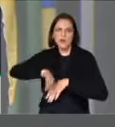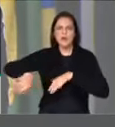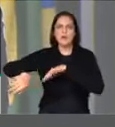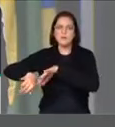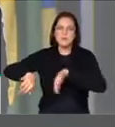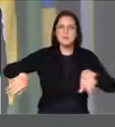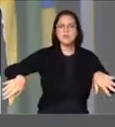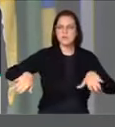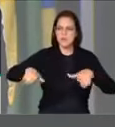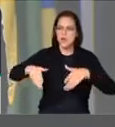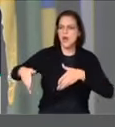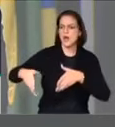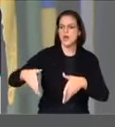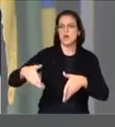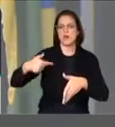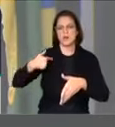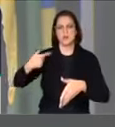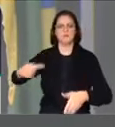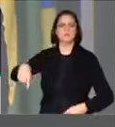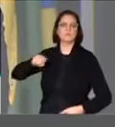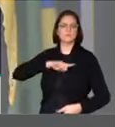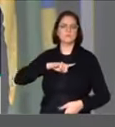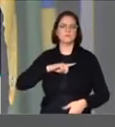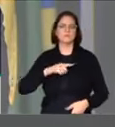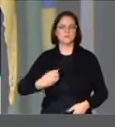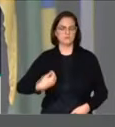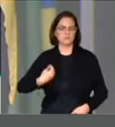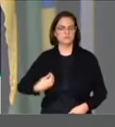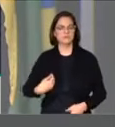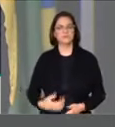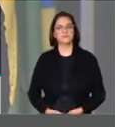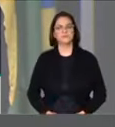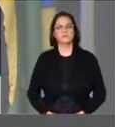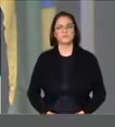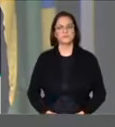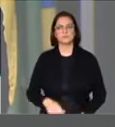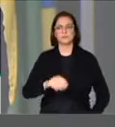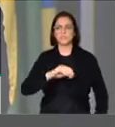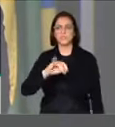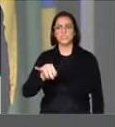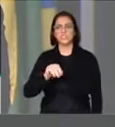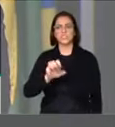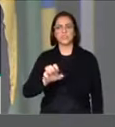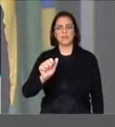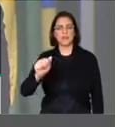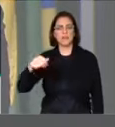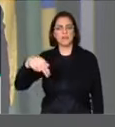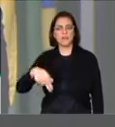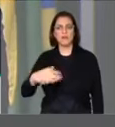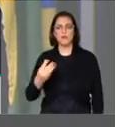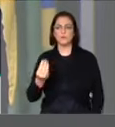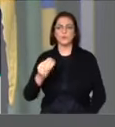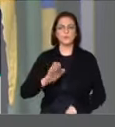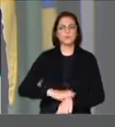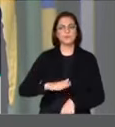hoje fosse necessário que o Jean, que há tanto tempo passou por tantas coisas